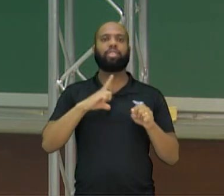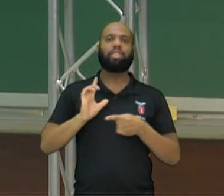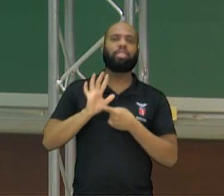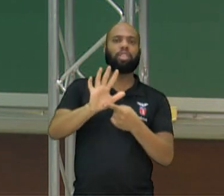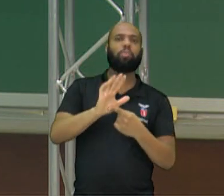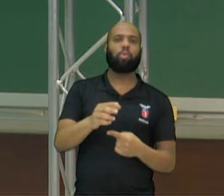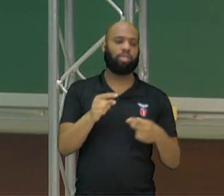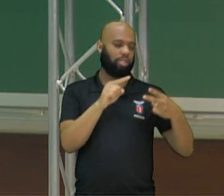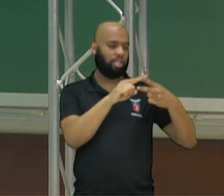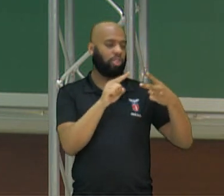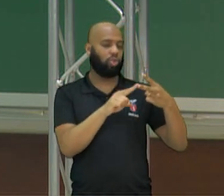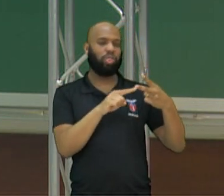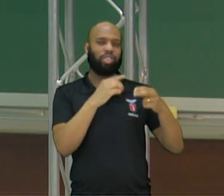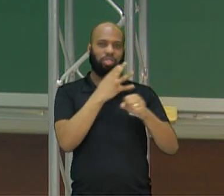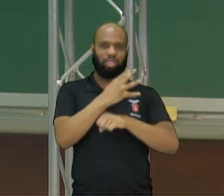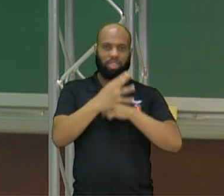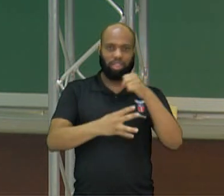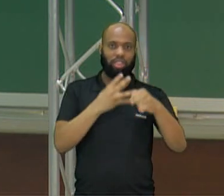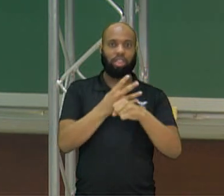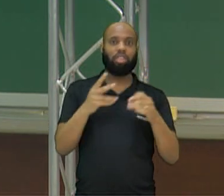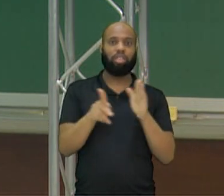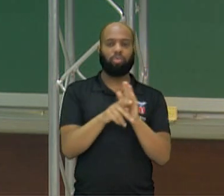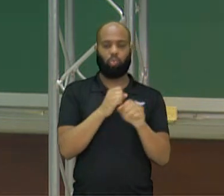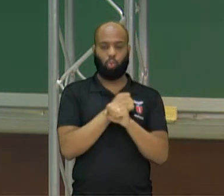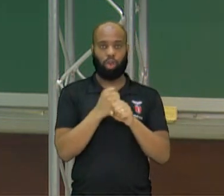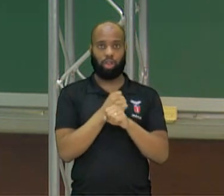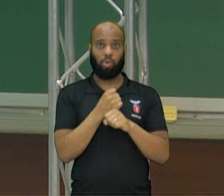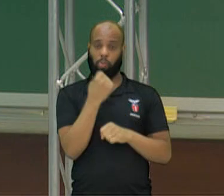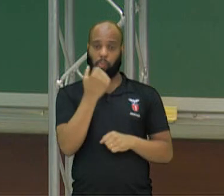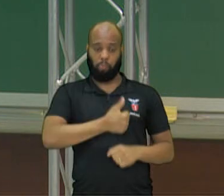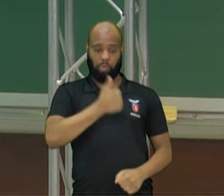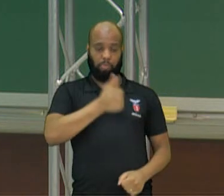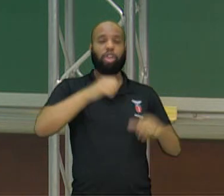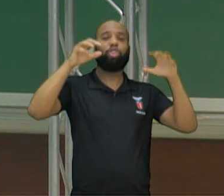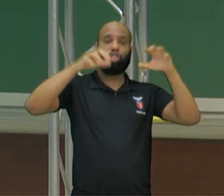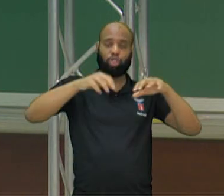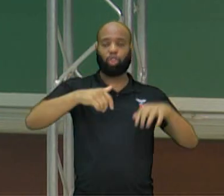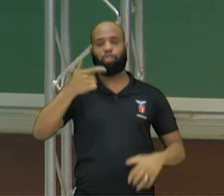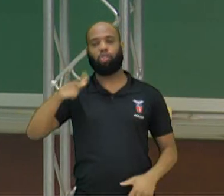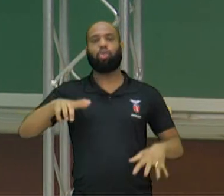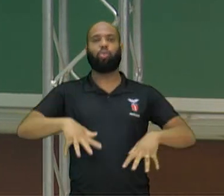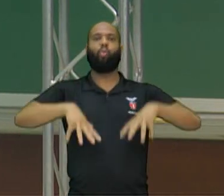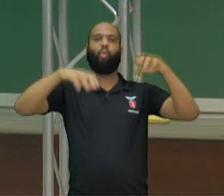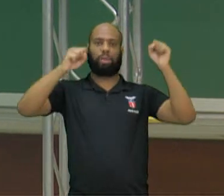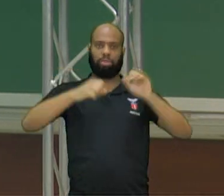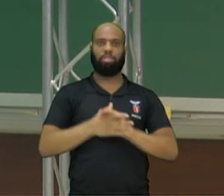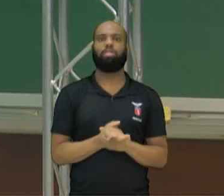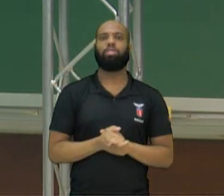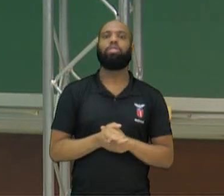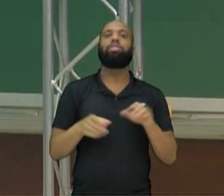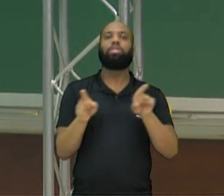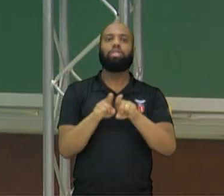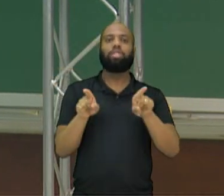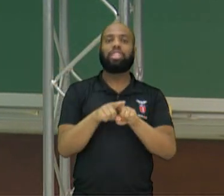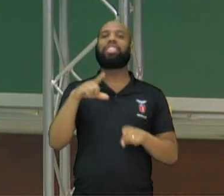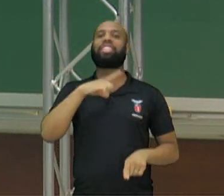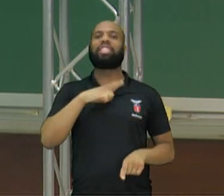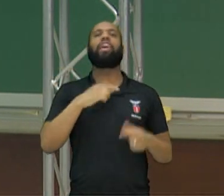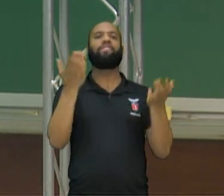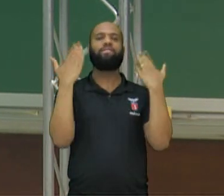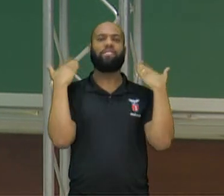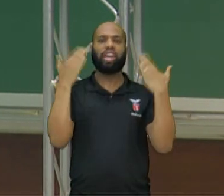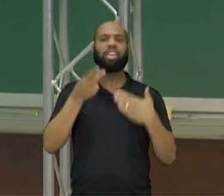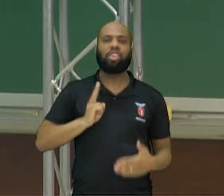apresentar duas estações do ano, uma que é chuvosa e outra que é seca. E vale destacar que o verão